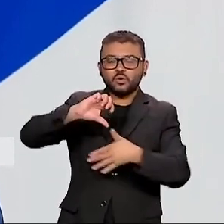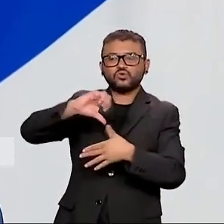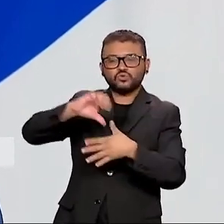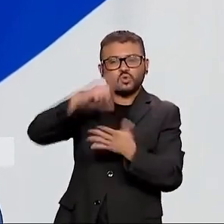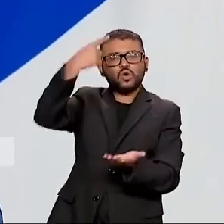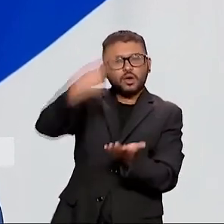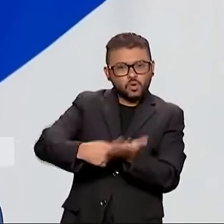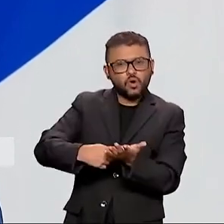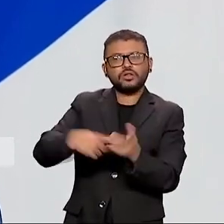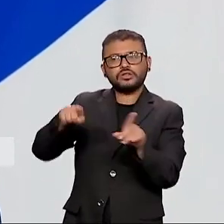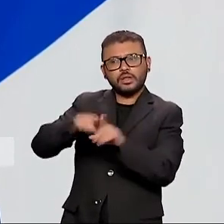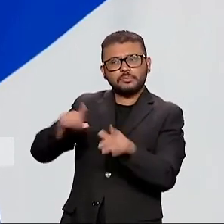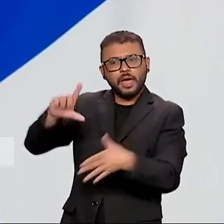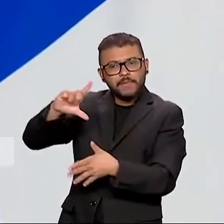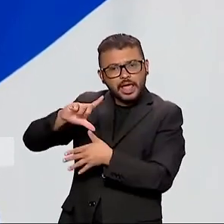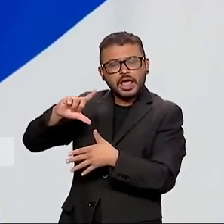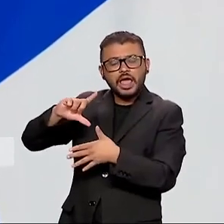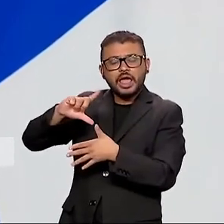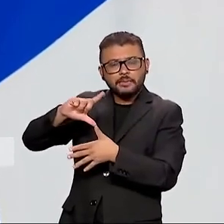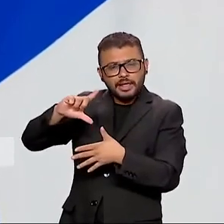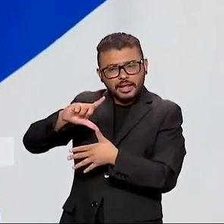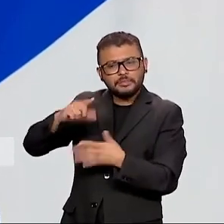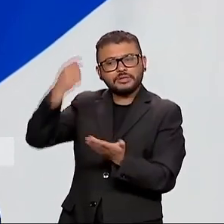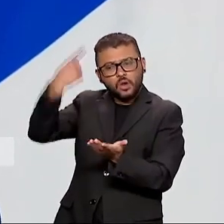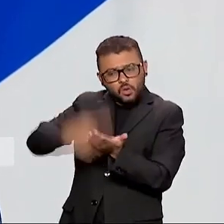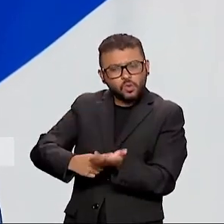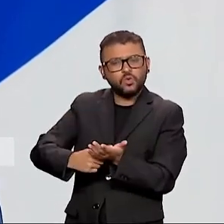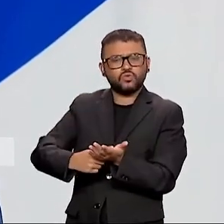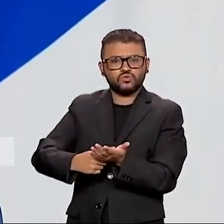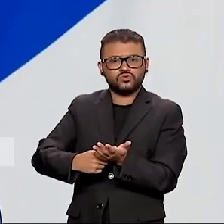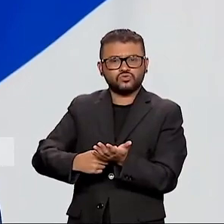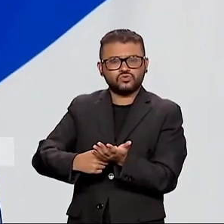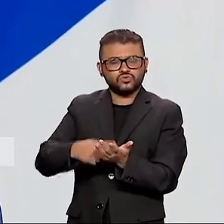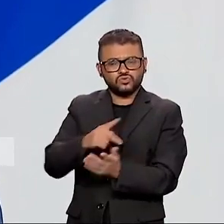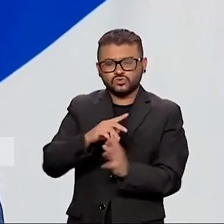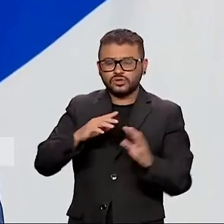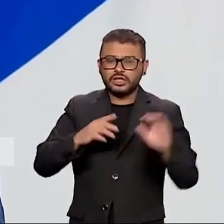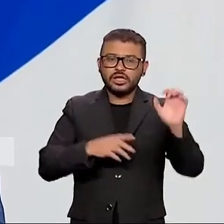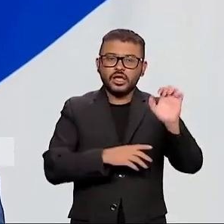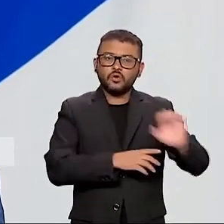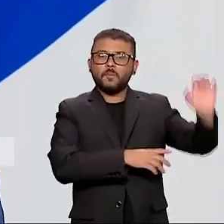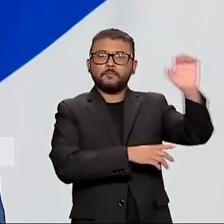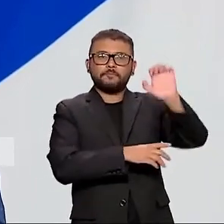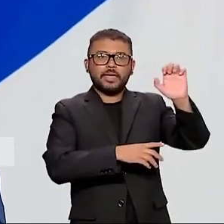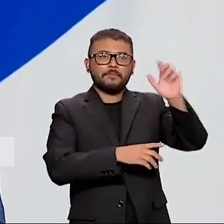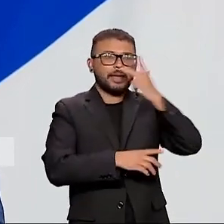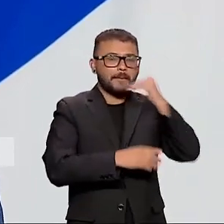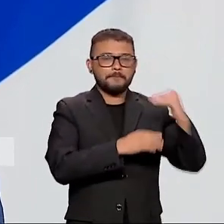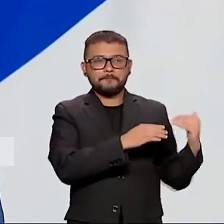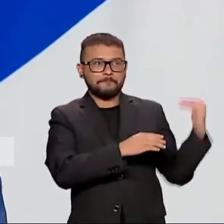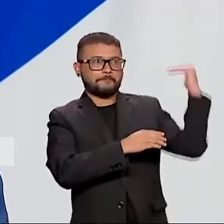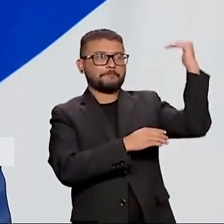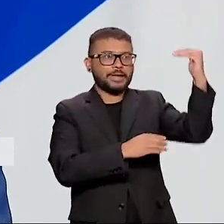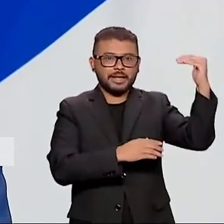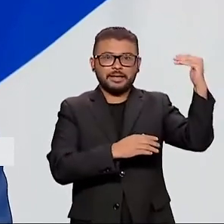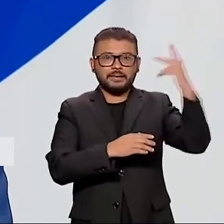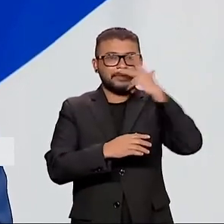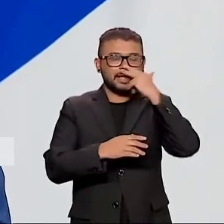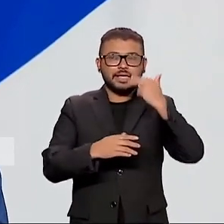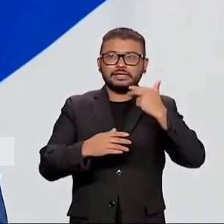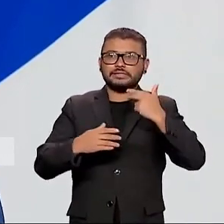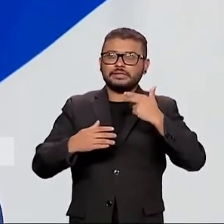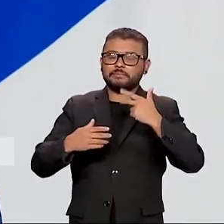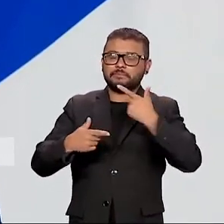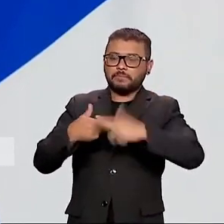América Latina. Porque a União Europeia não pode ficar, sabe, sendo a fatia de mortadela entre a nova Guerra